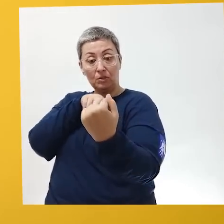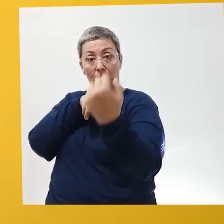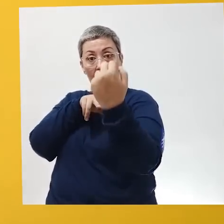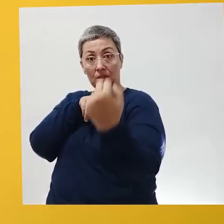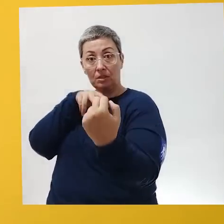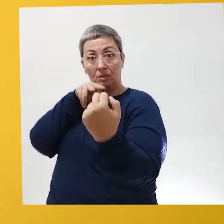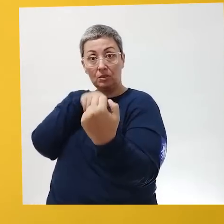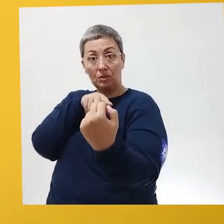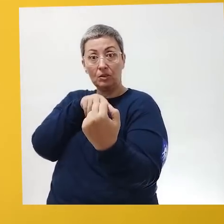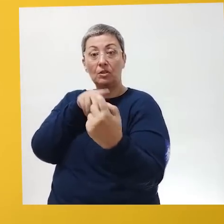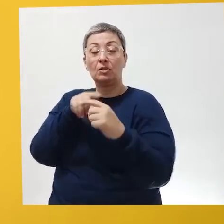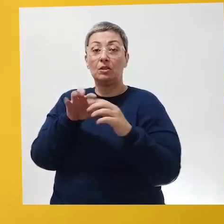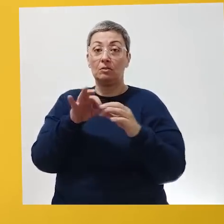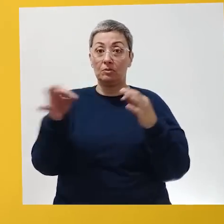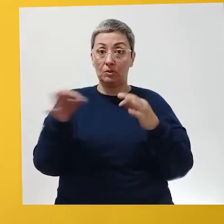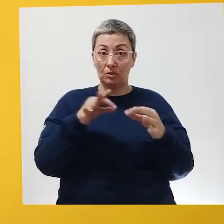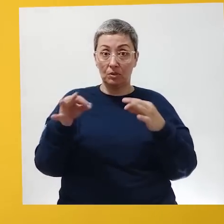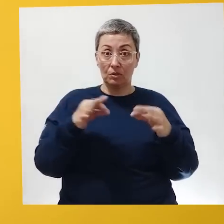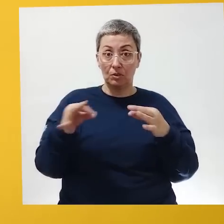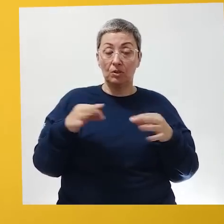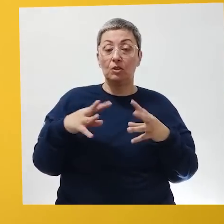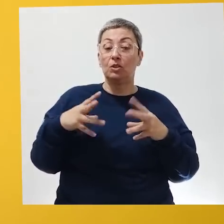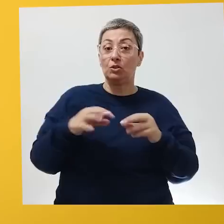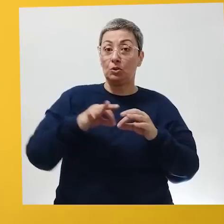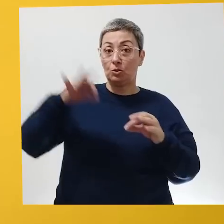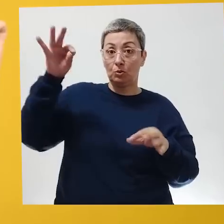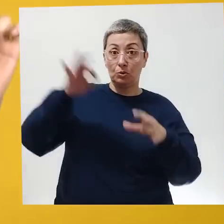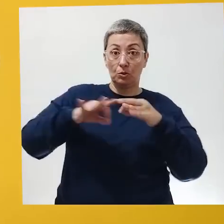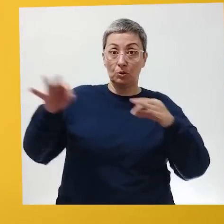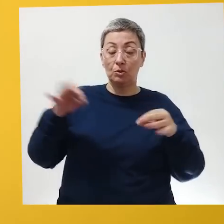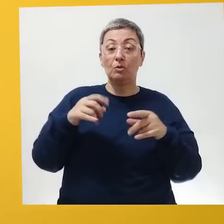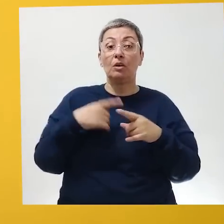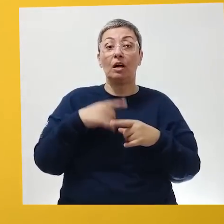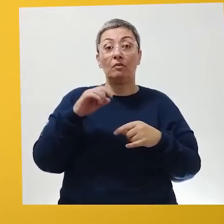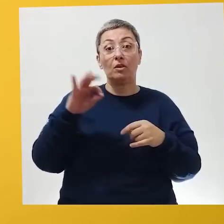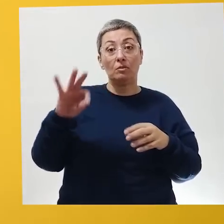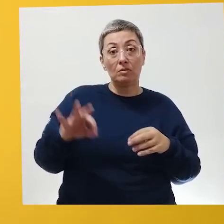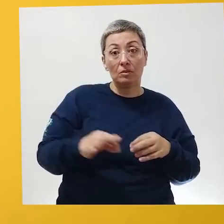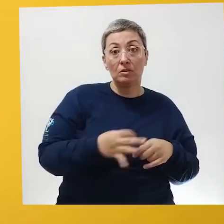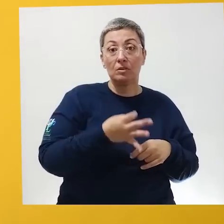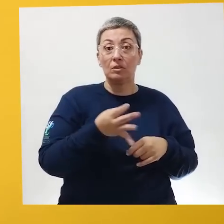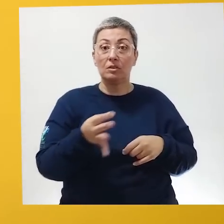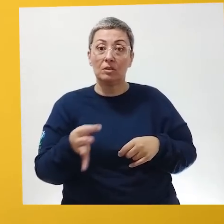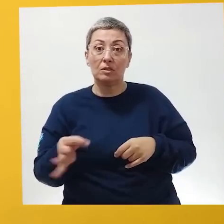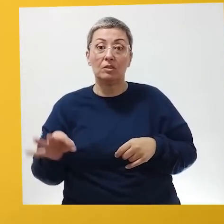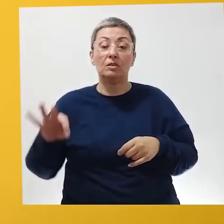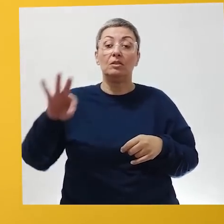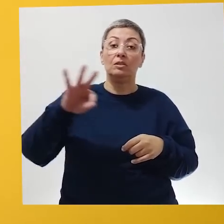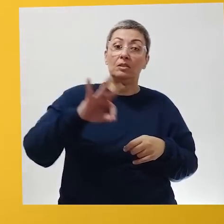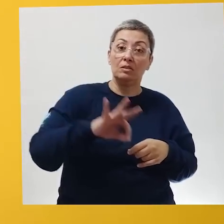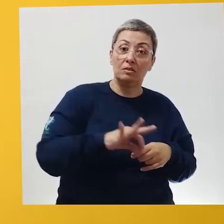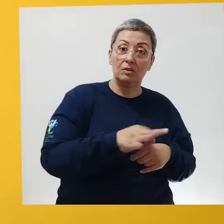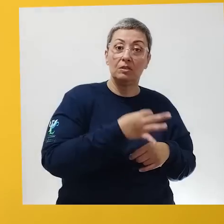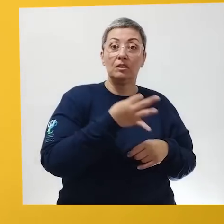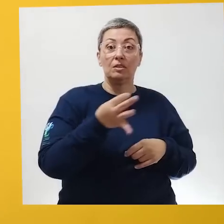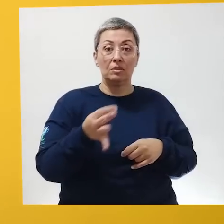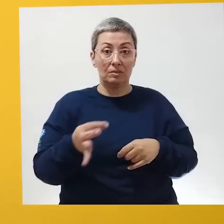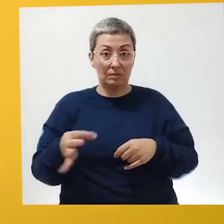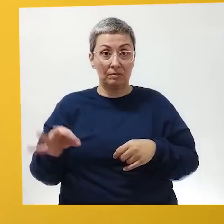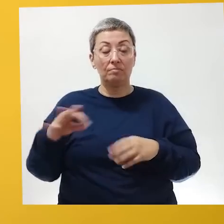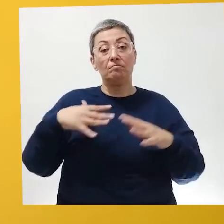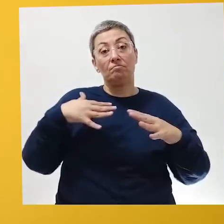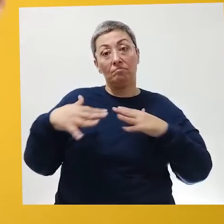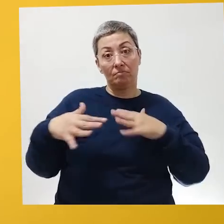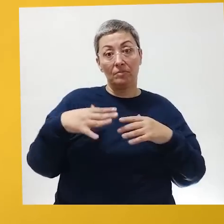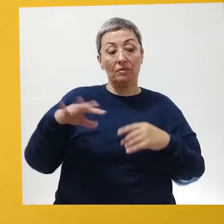criança. E aí eu tiro o cadarço todo, de todos os buraquinhos, e aí eu vou trabalhando o movimento com essa criança de alinhavo, onde